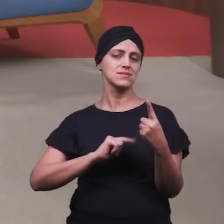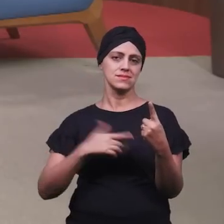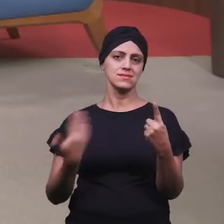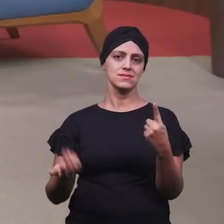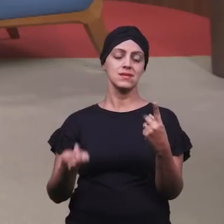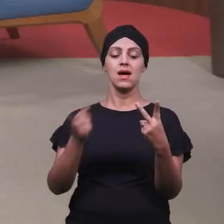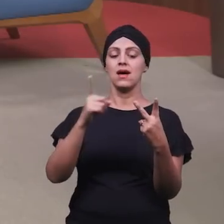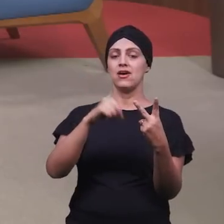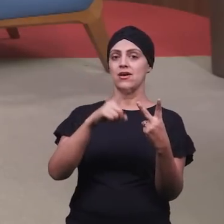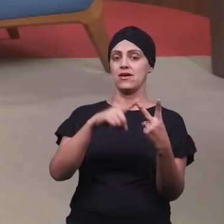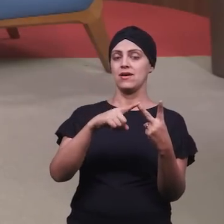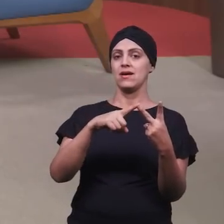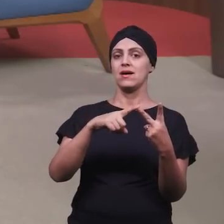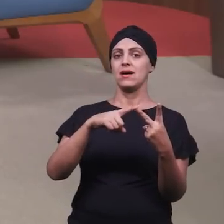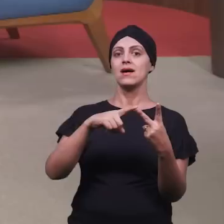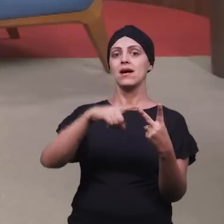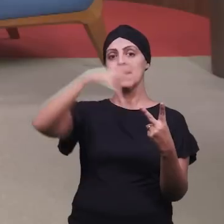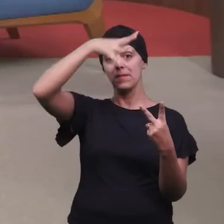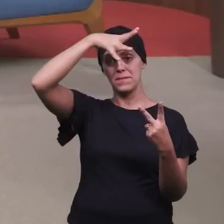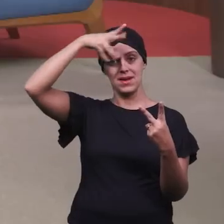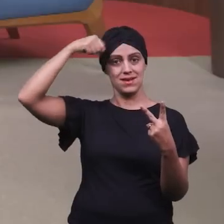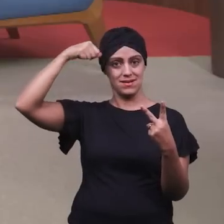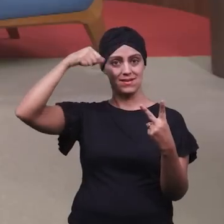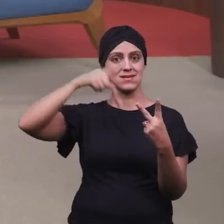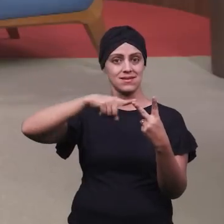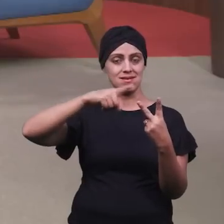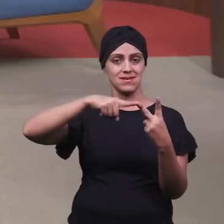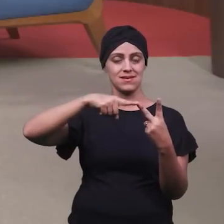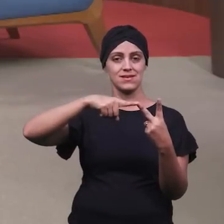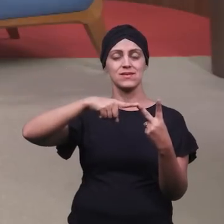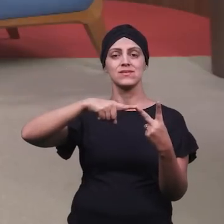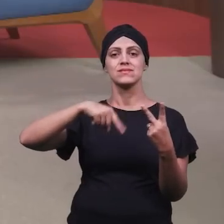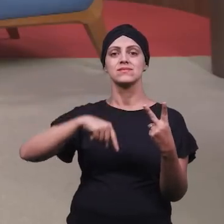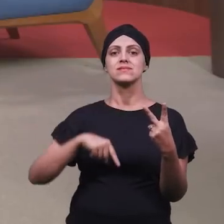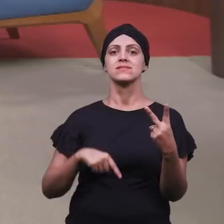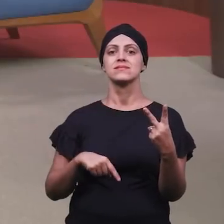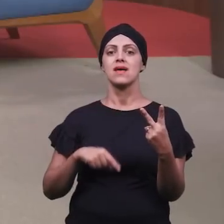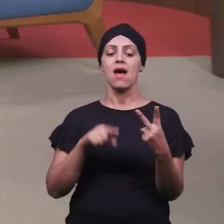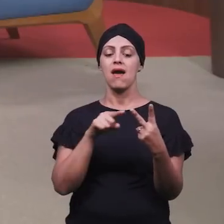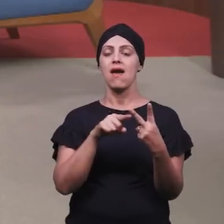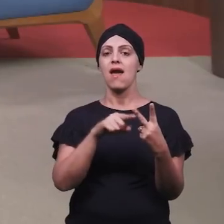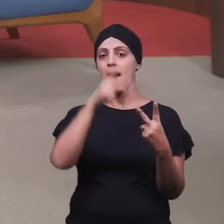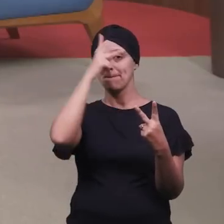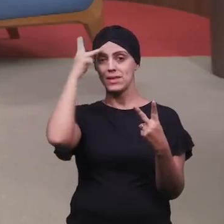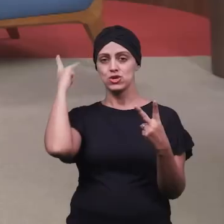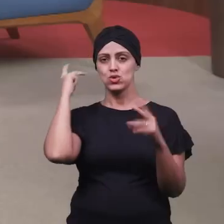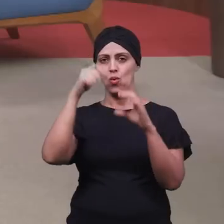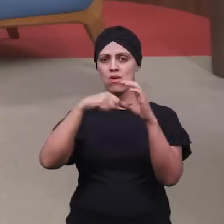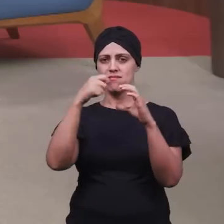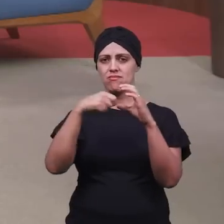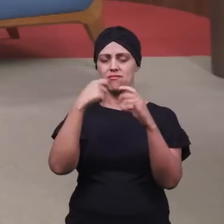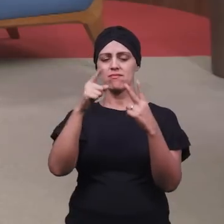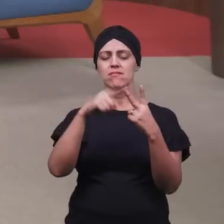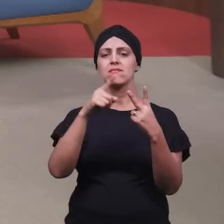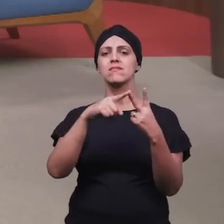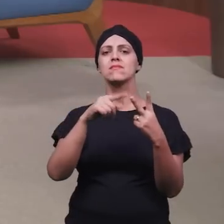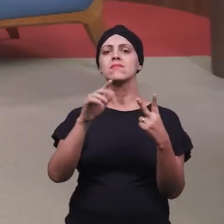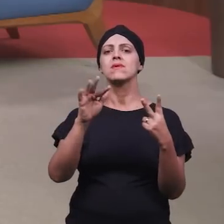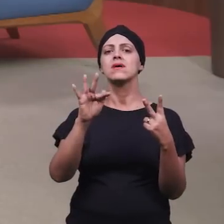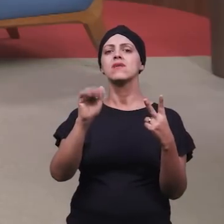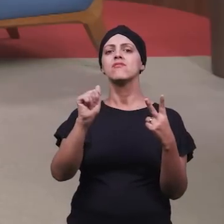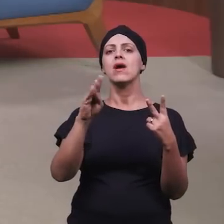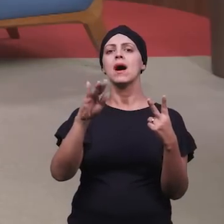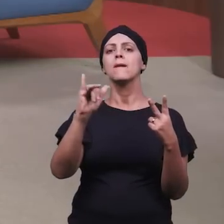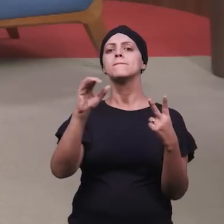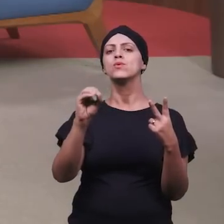e também um outro vídeo que veio de Manaus, no Amazonas. E quem nos mandou, quem gravou esse vídeo e mandou para a gente, foi o nosso